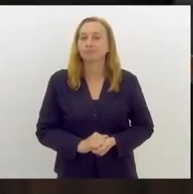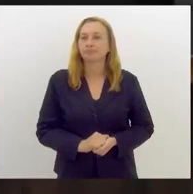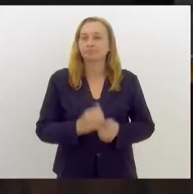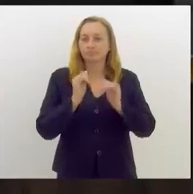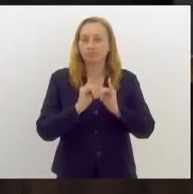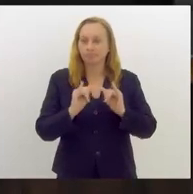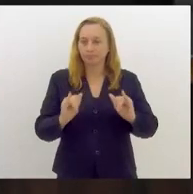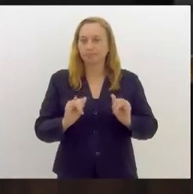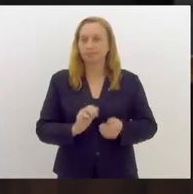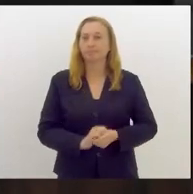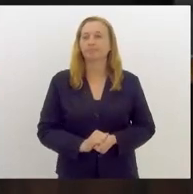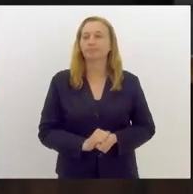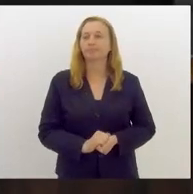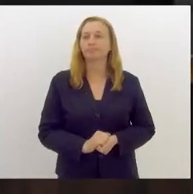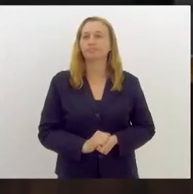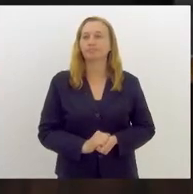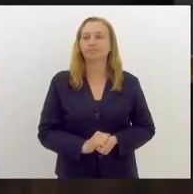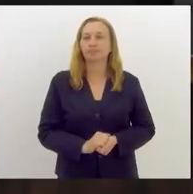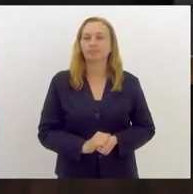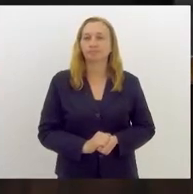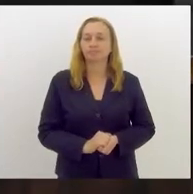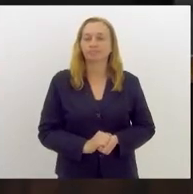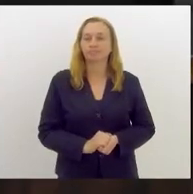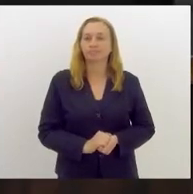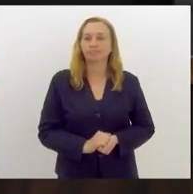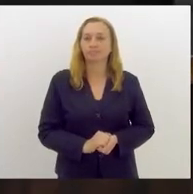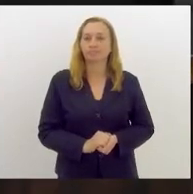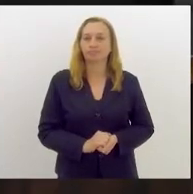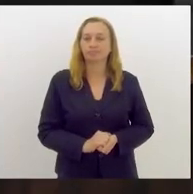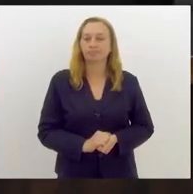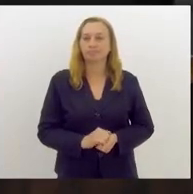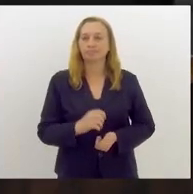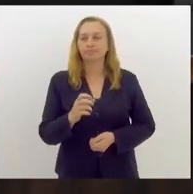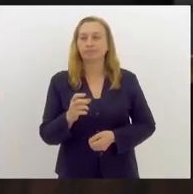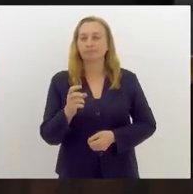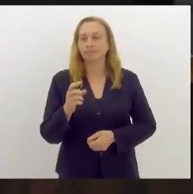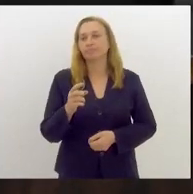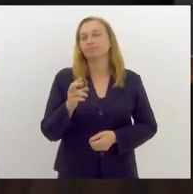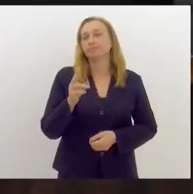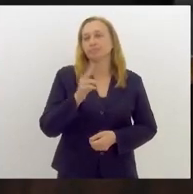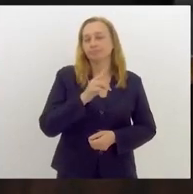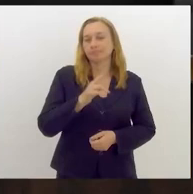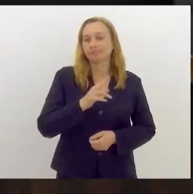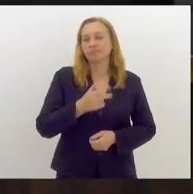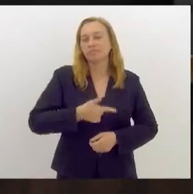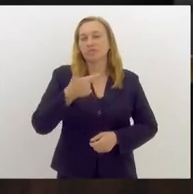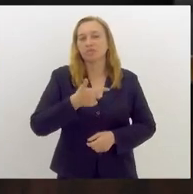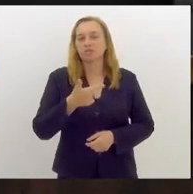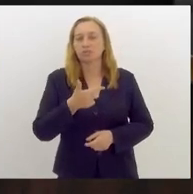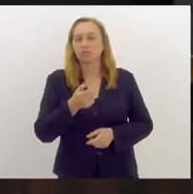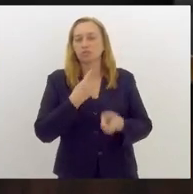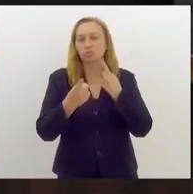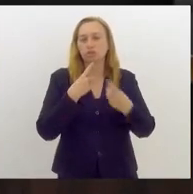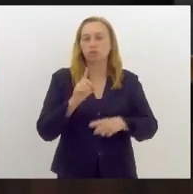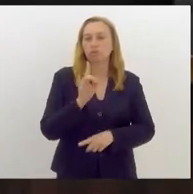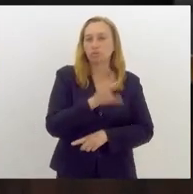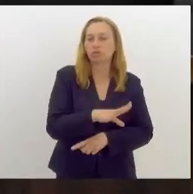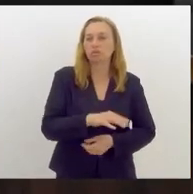anúncio em regime de urgência e discussão única